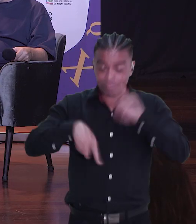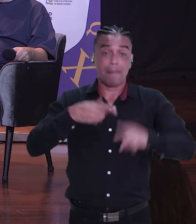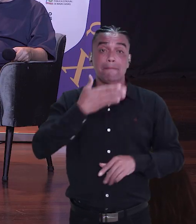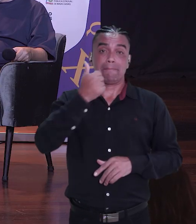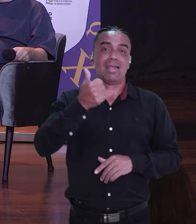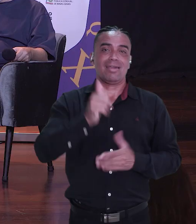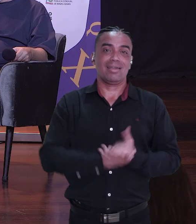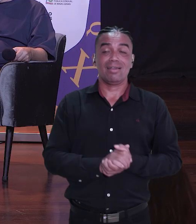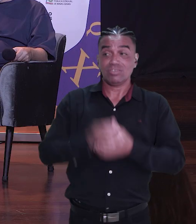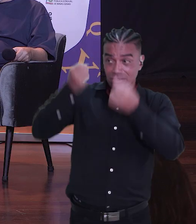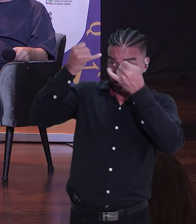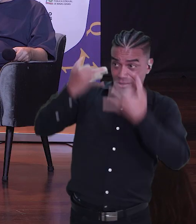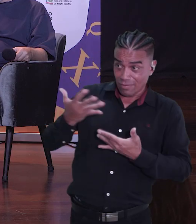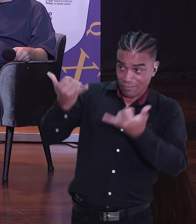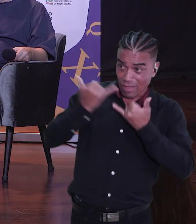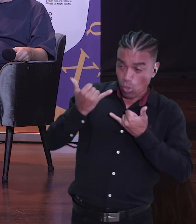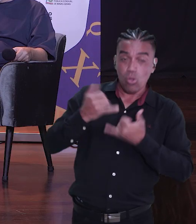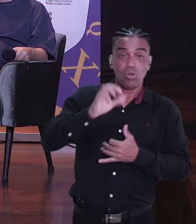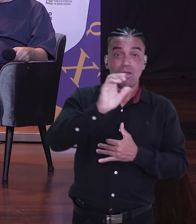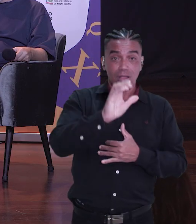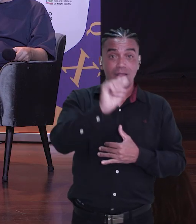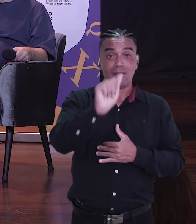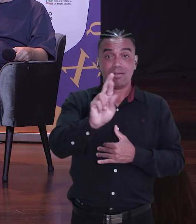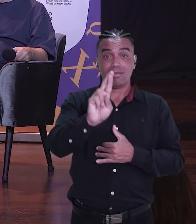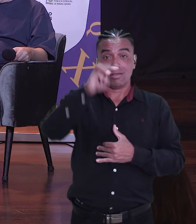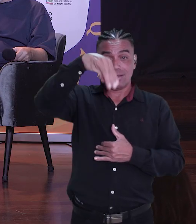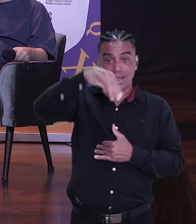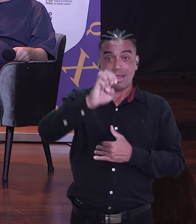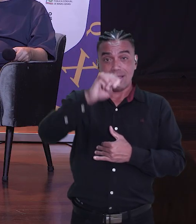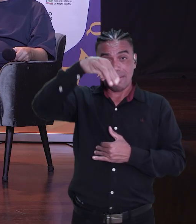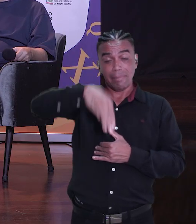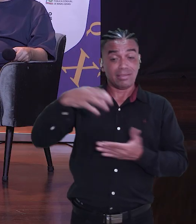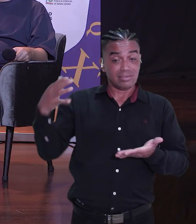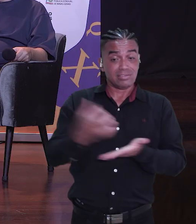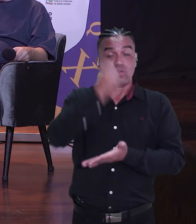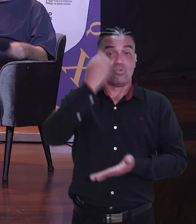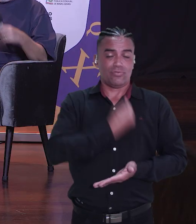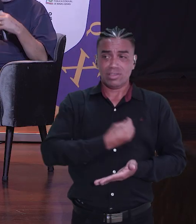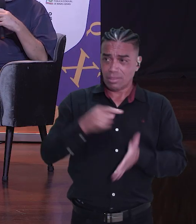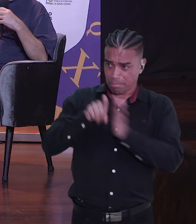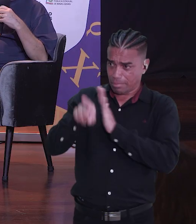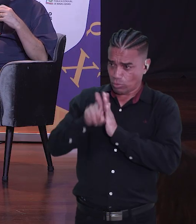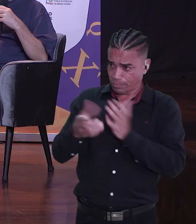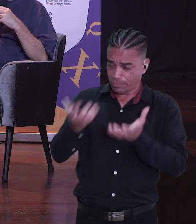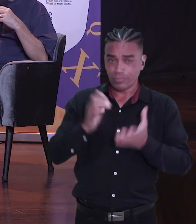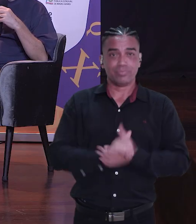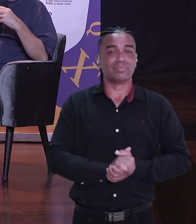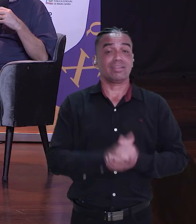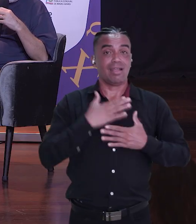ficar bom. Você falou isso para mim, que a Carmen tinha salvado a vida dele.